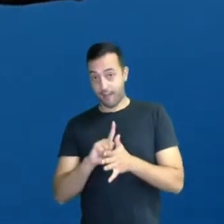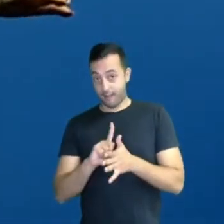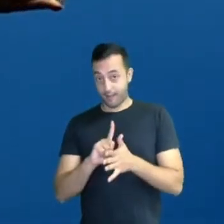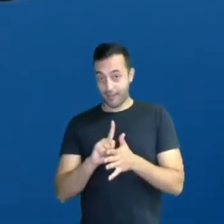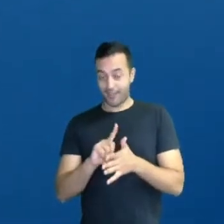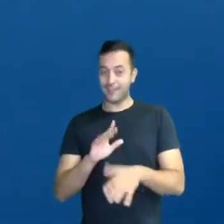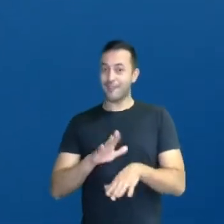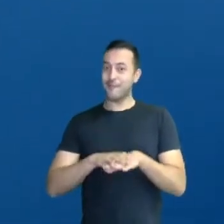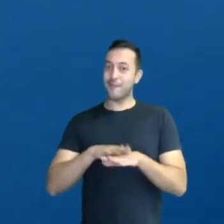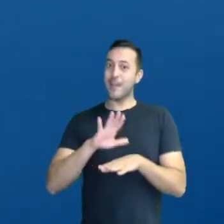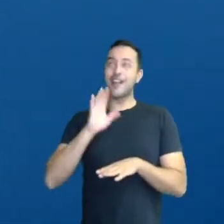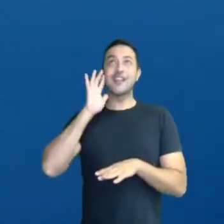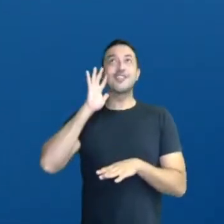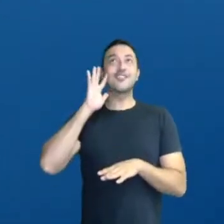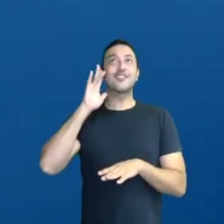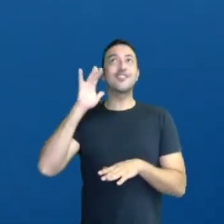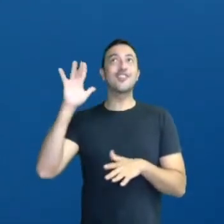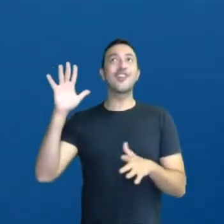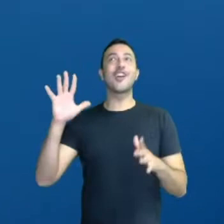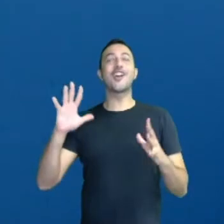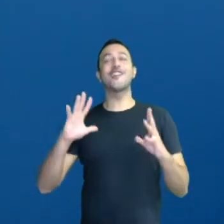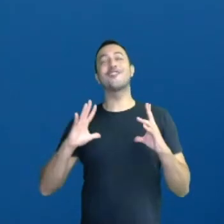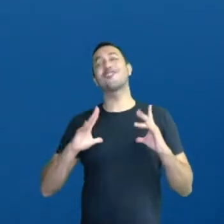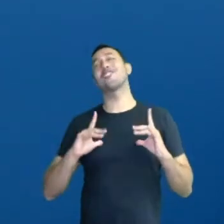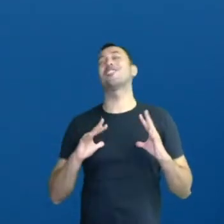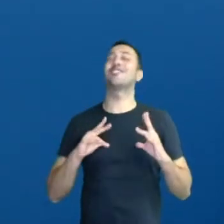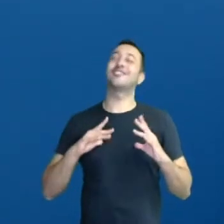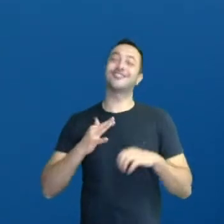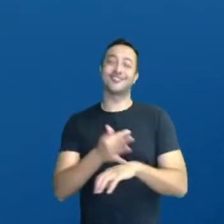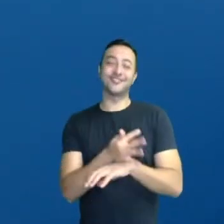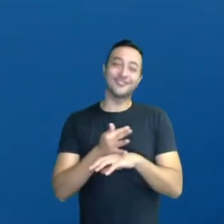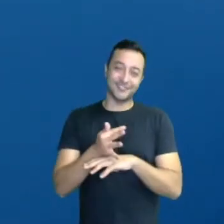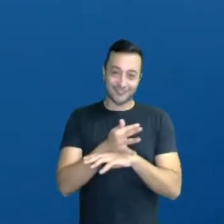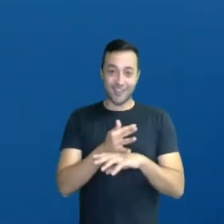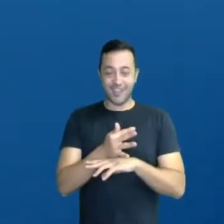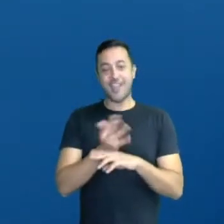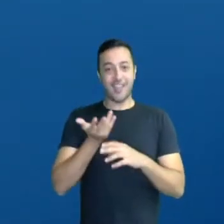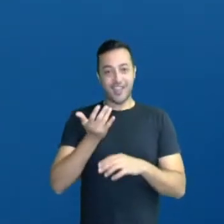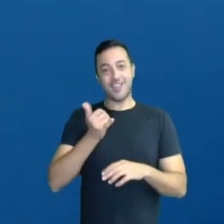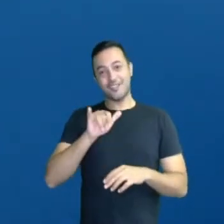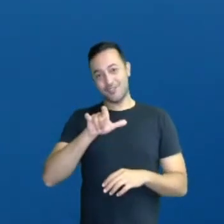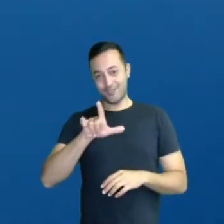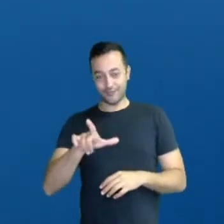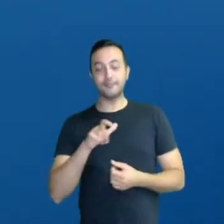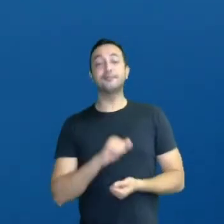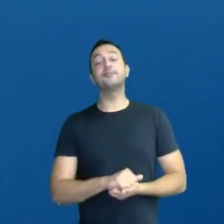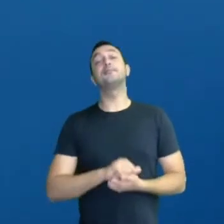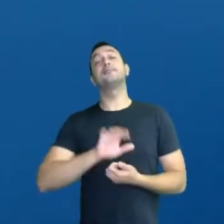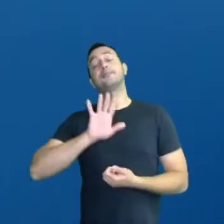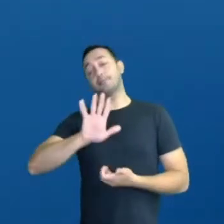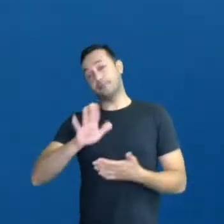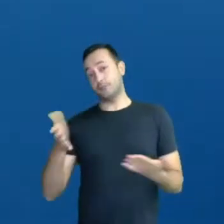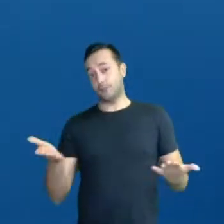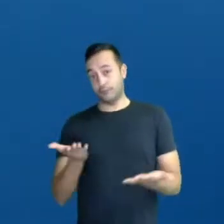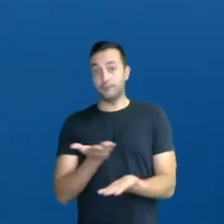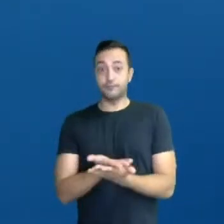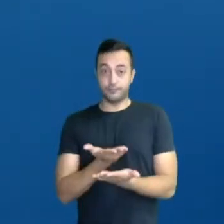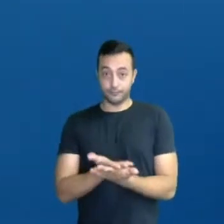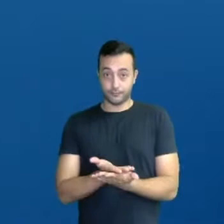mais sonhado recesso, no recesso de julho. Enfim, nossa aula de hoje vai fazer